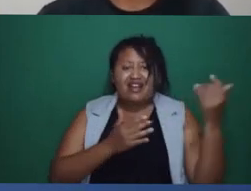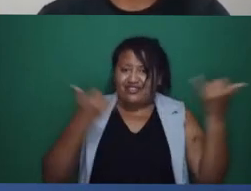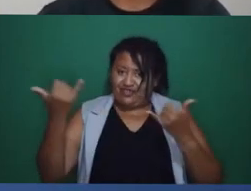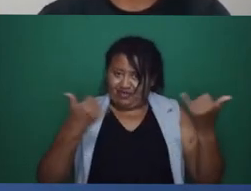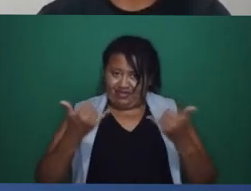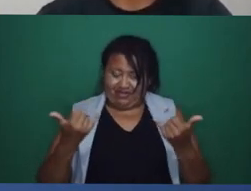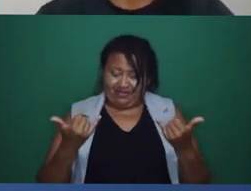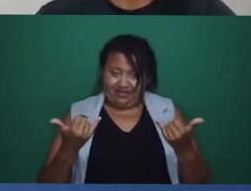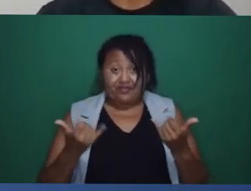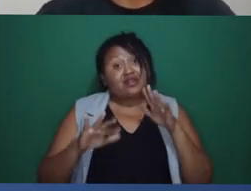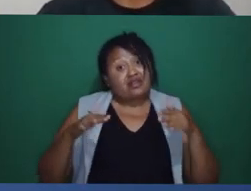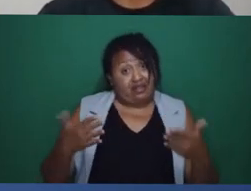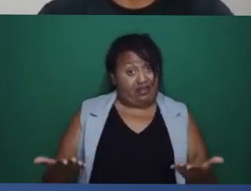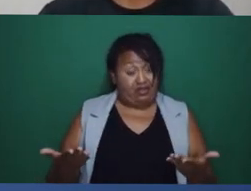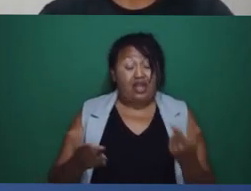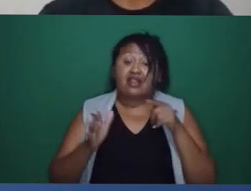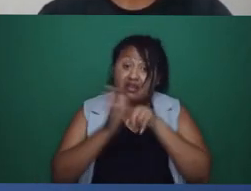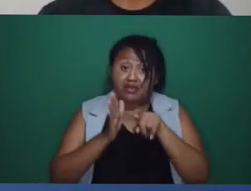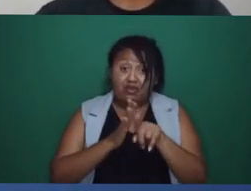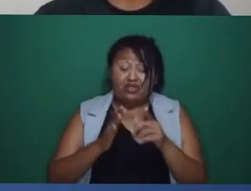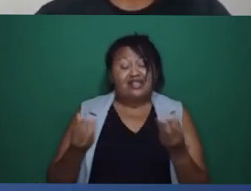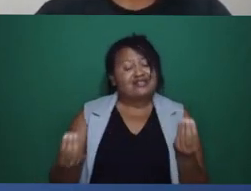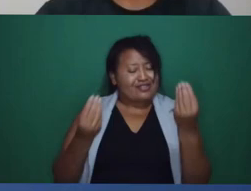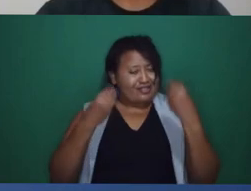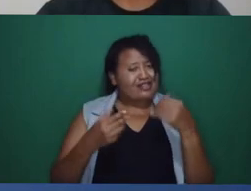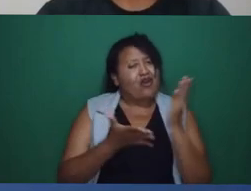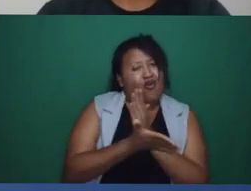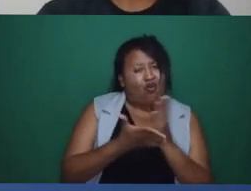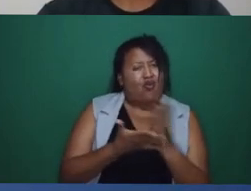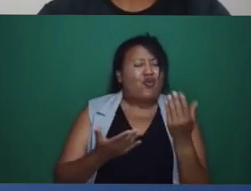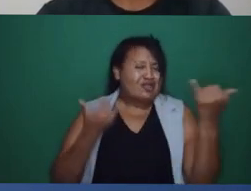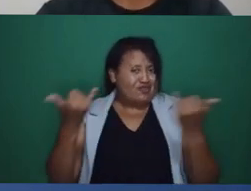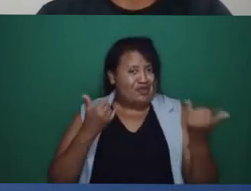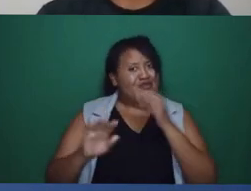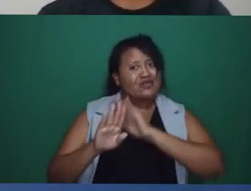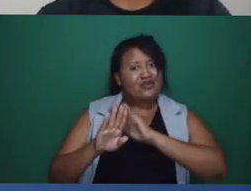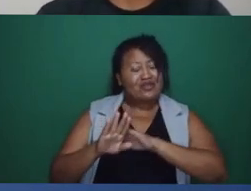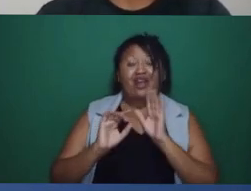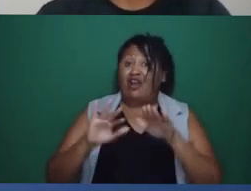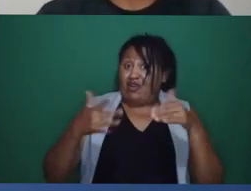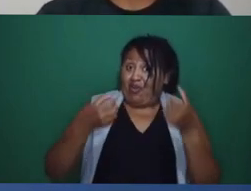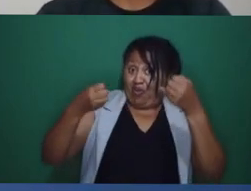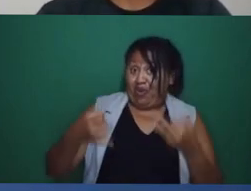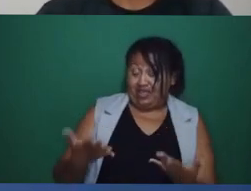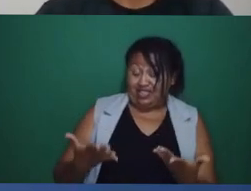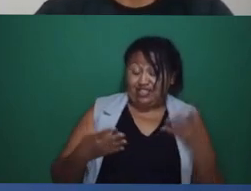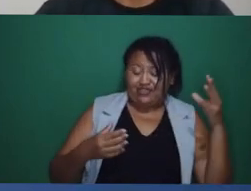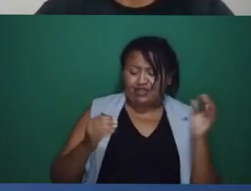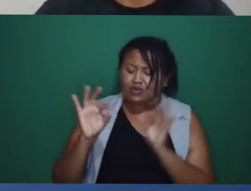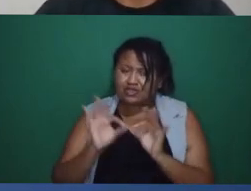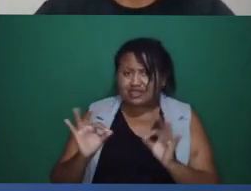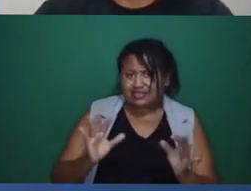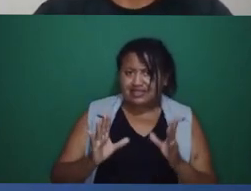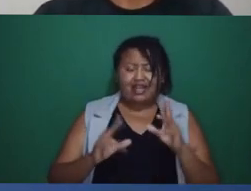as informações que ela dá então nessa questão ele traz algumas informações ocultas as quais a gente vai atribuir